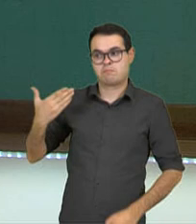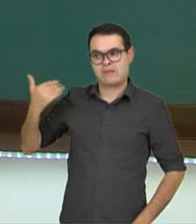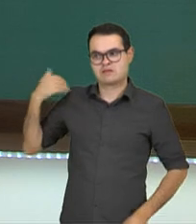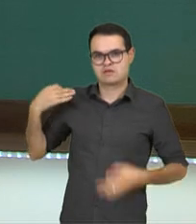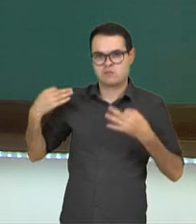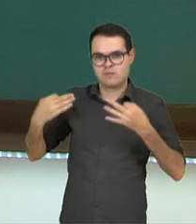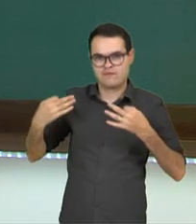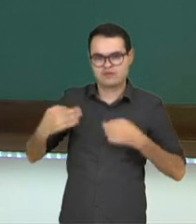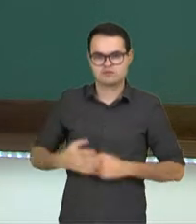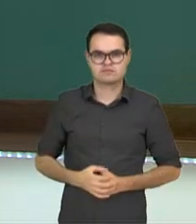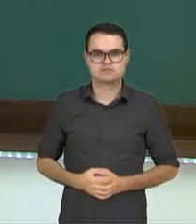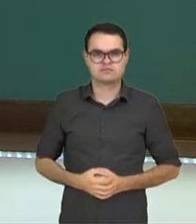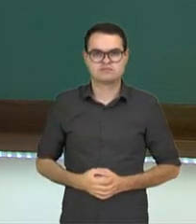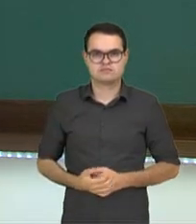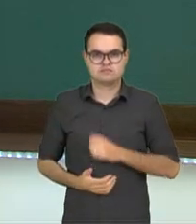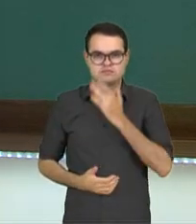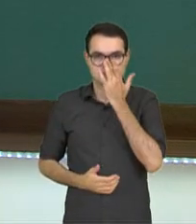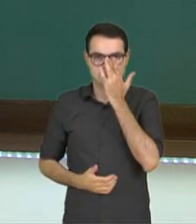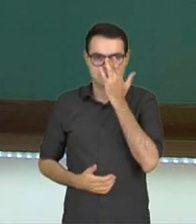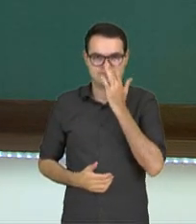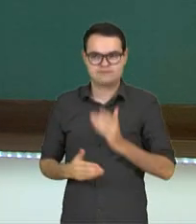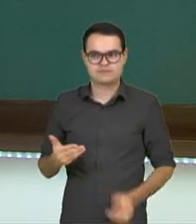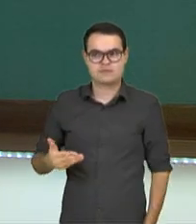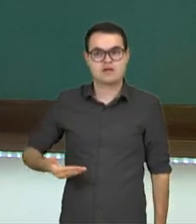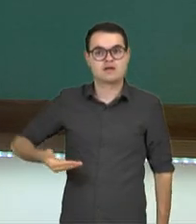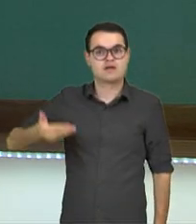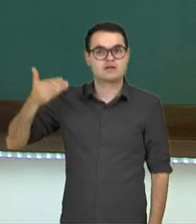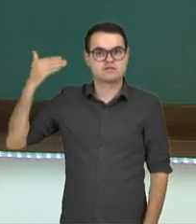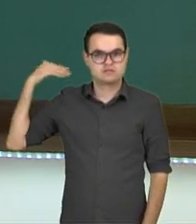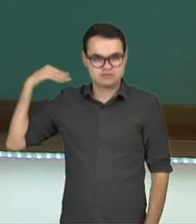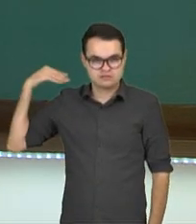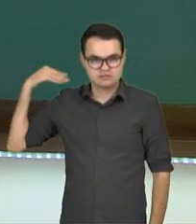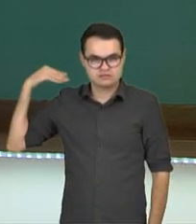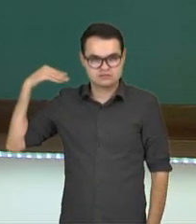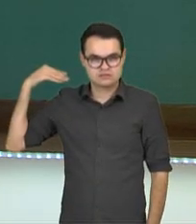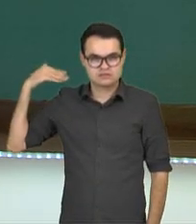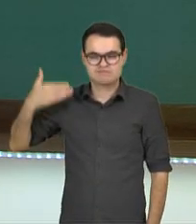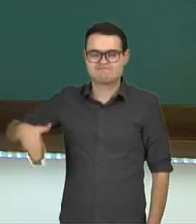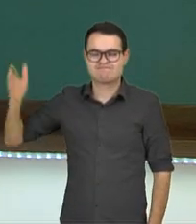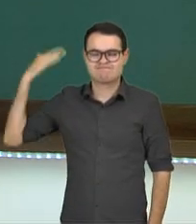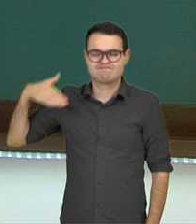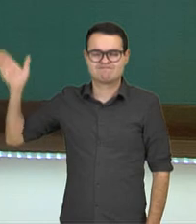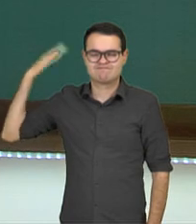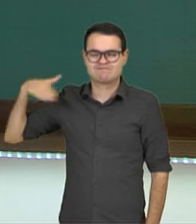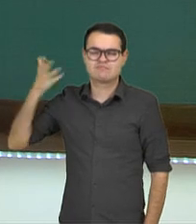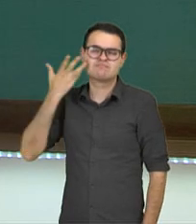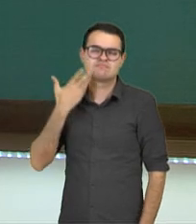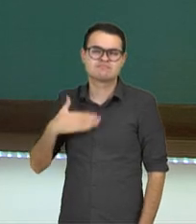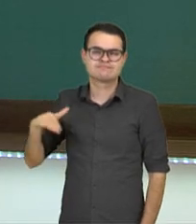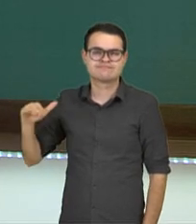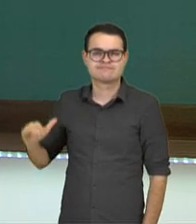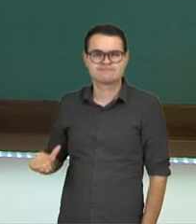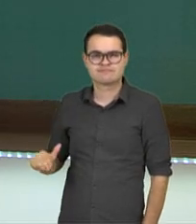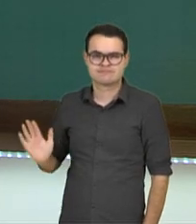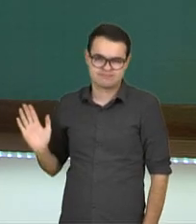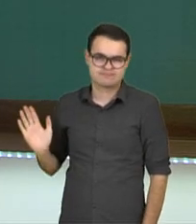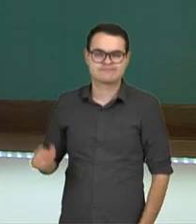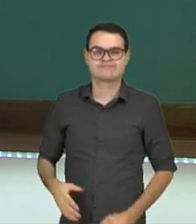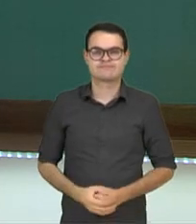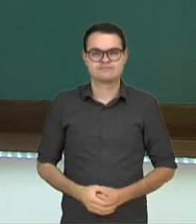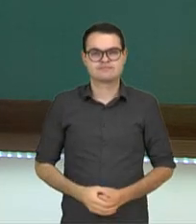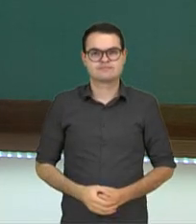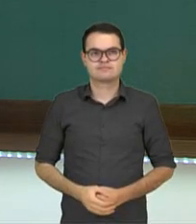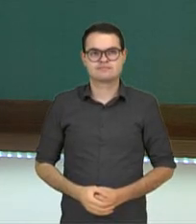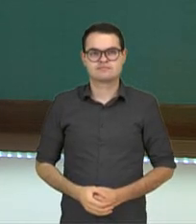perfeito. Tá? Então, quer dizer, antes de, né, isso daqui, ele era uma criança. Tá?